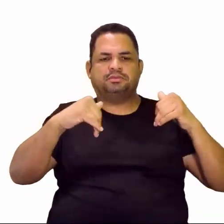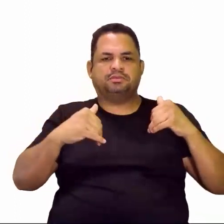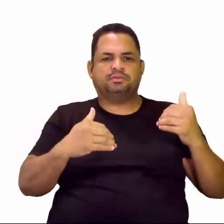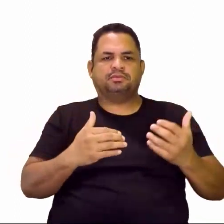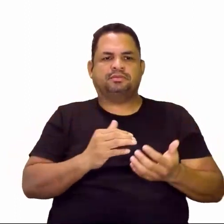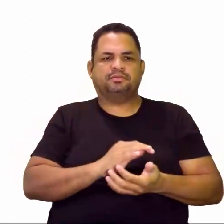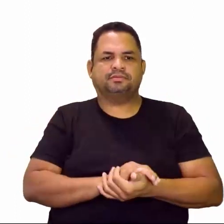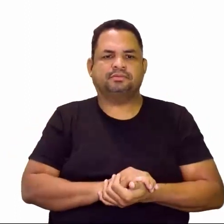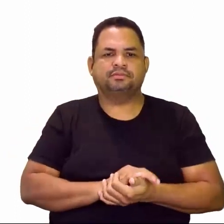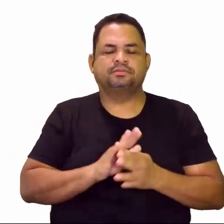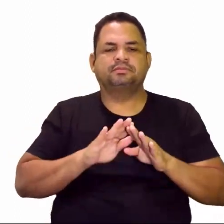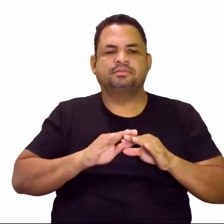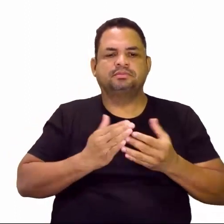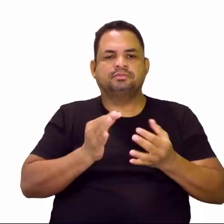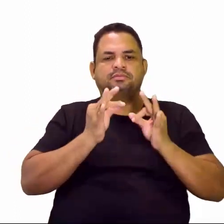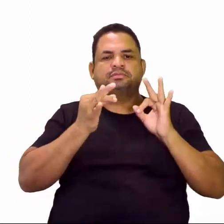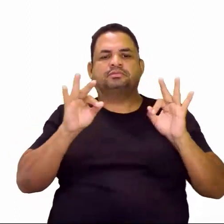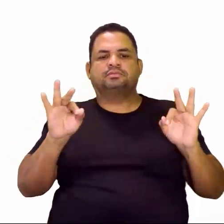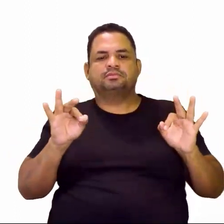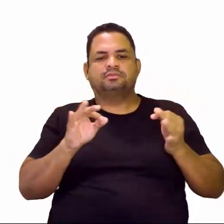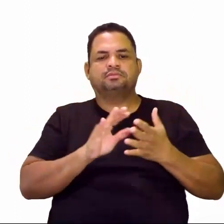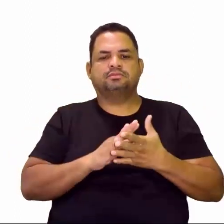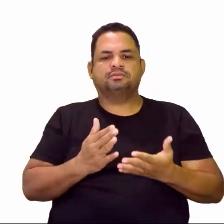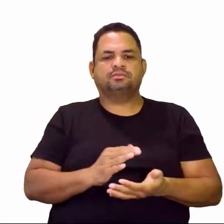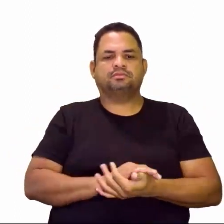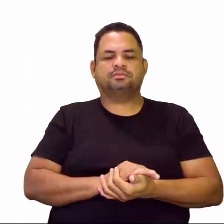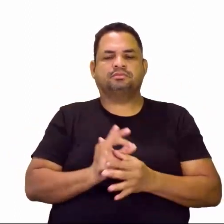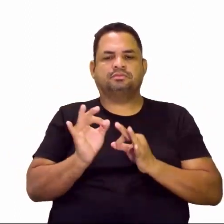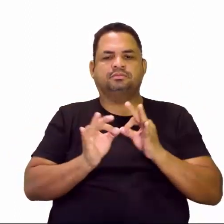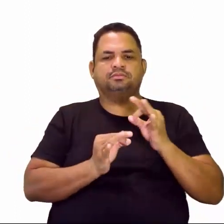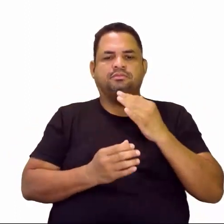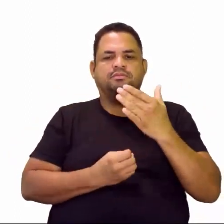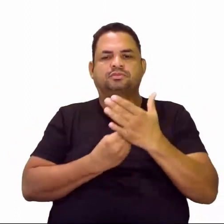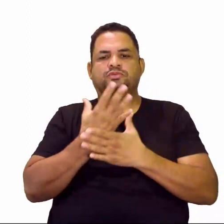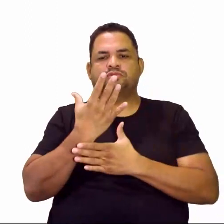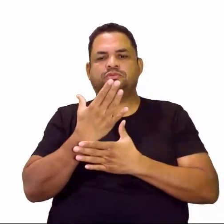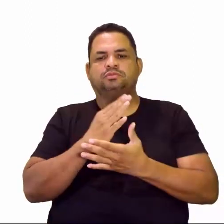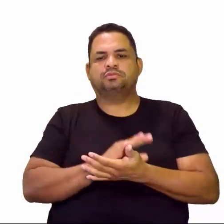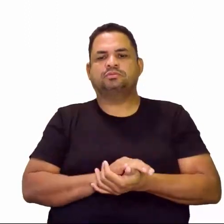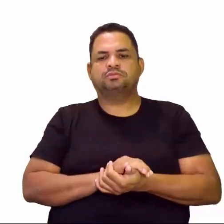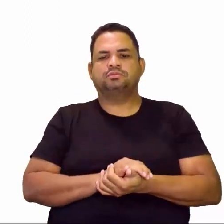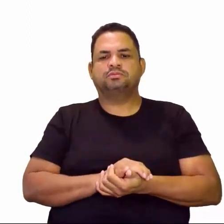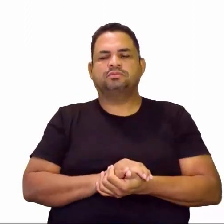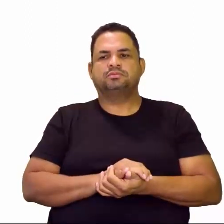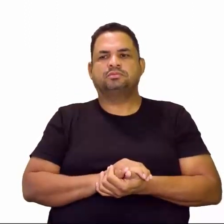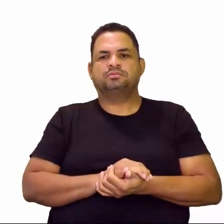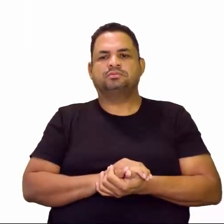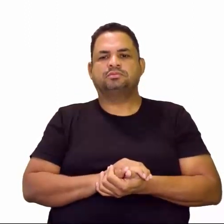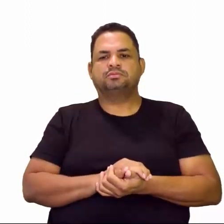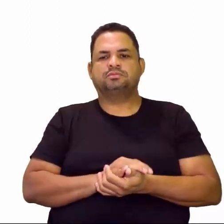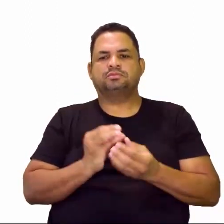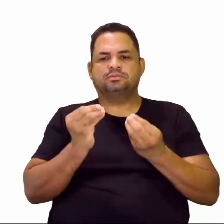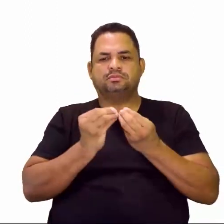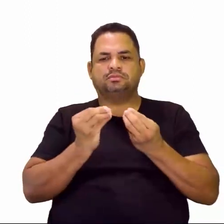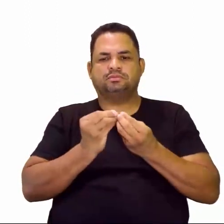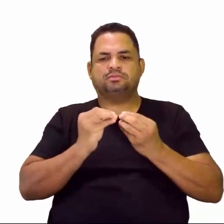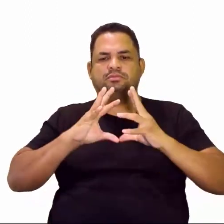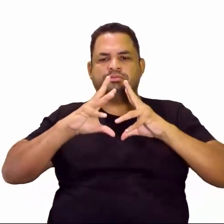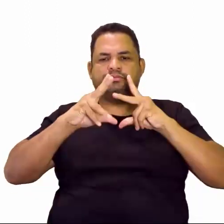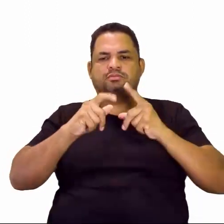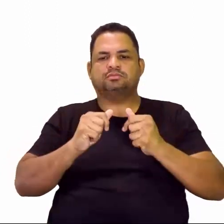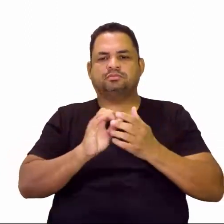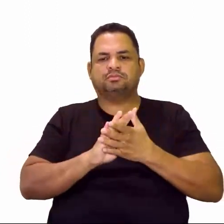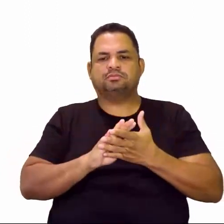claro, simples, com moléculas elementares de oxigênio. Formava o quê? Formava moléculas